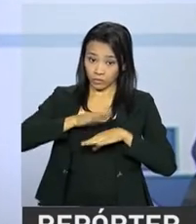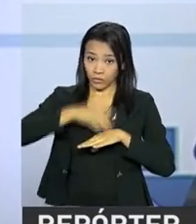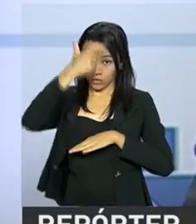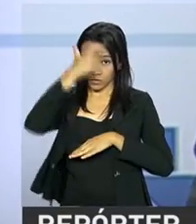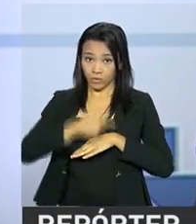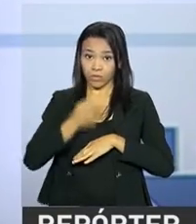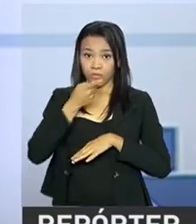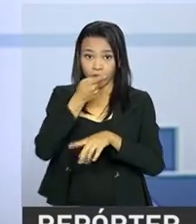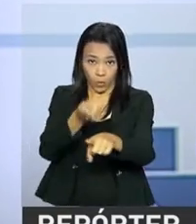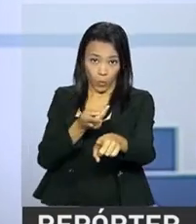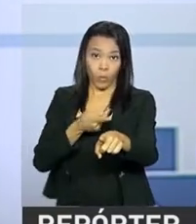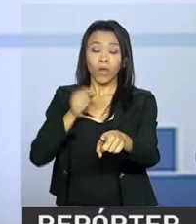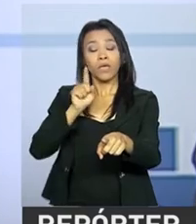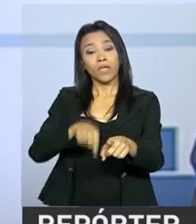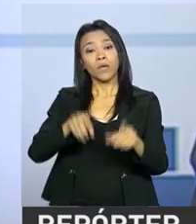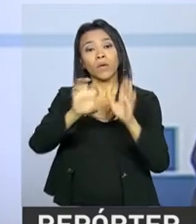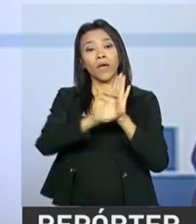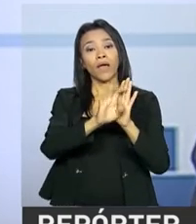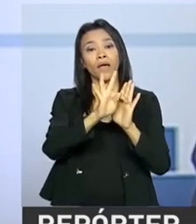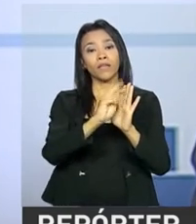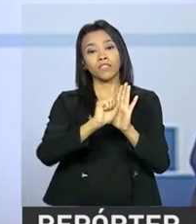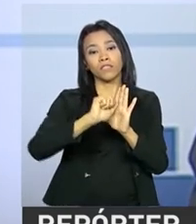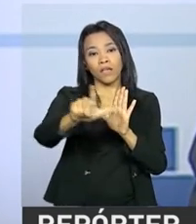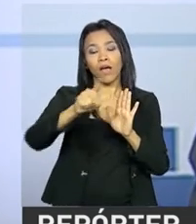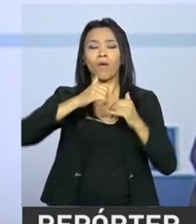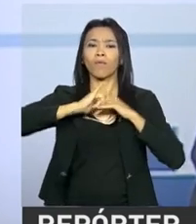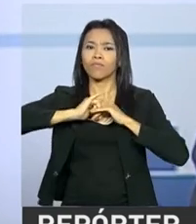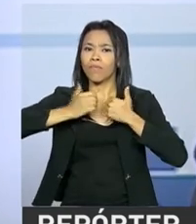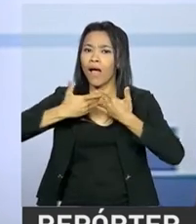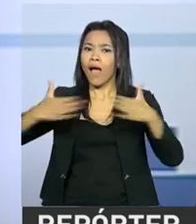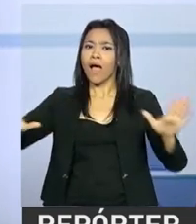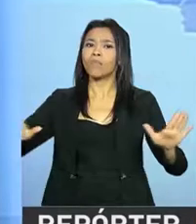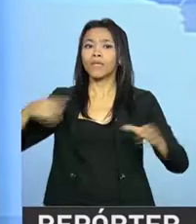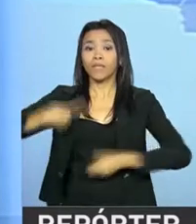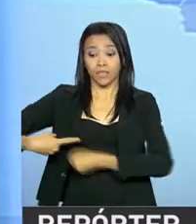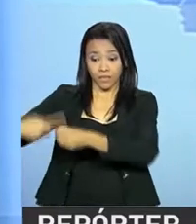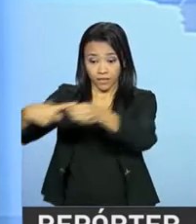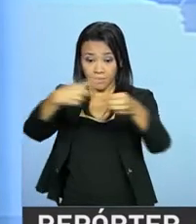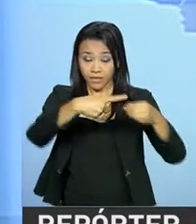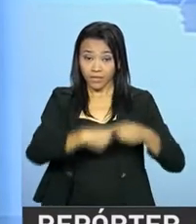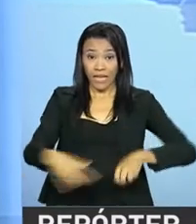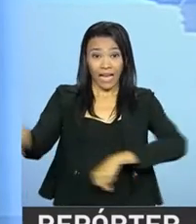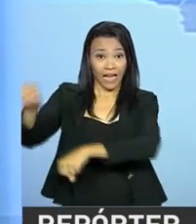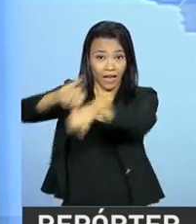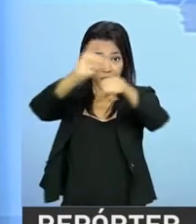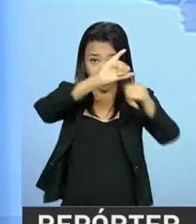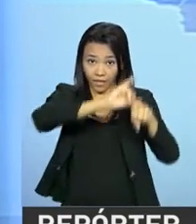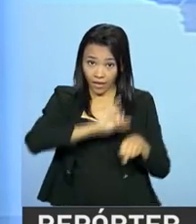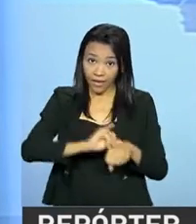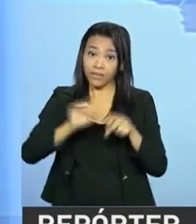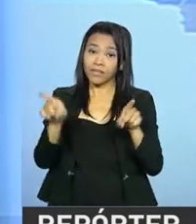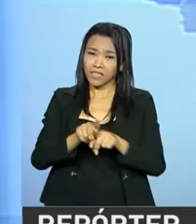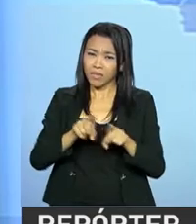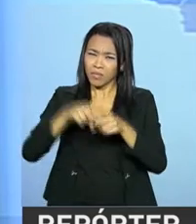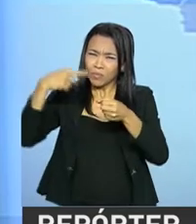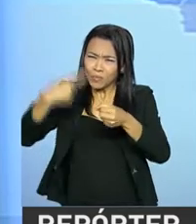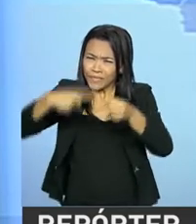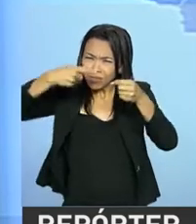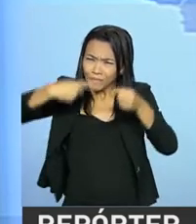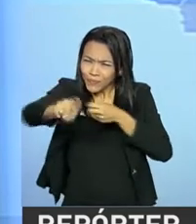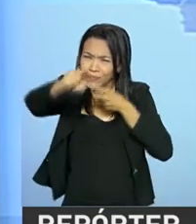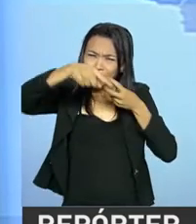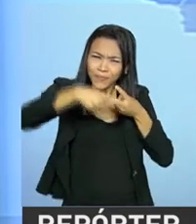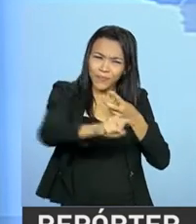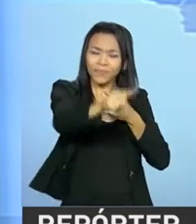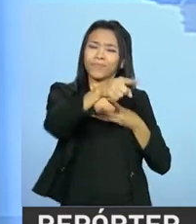o edital abre oportunidade de vagas localizadas em capitais, regiões metropolitanas e em municípios com mais